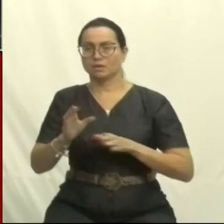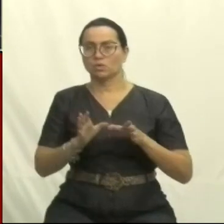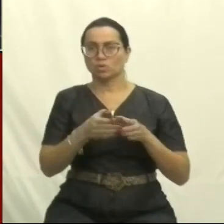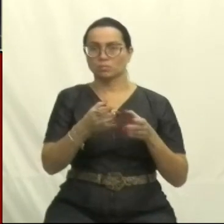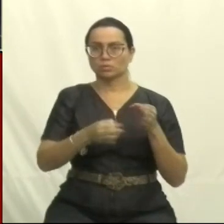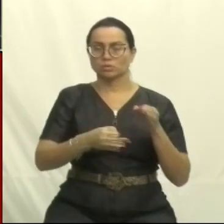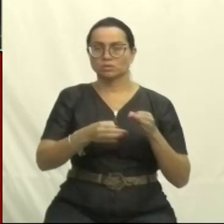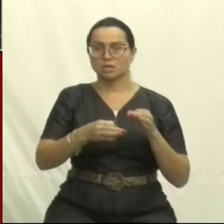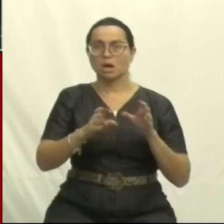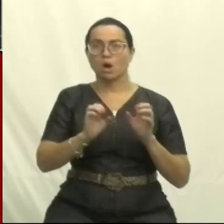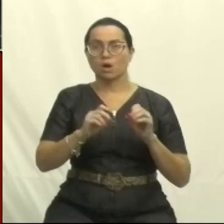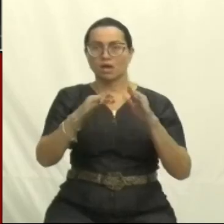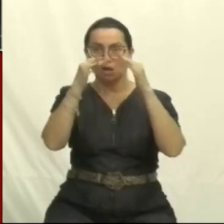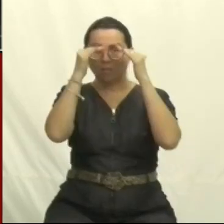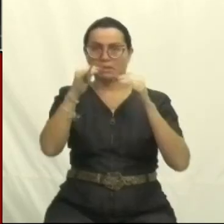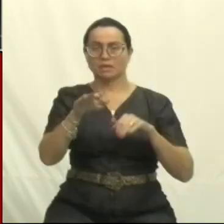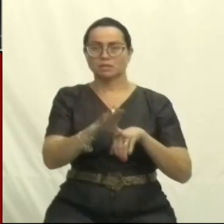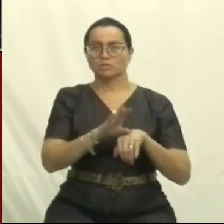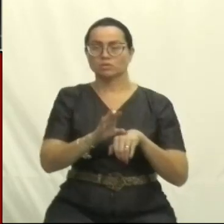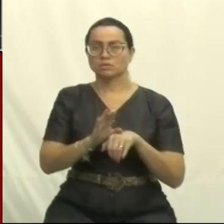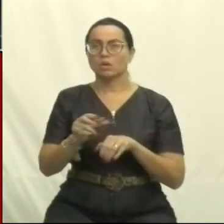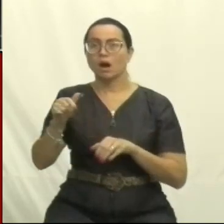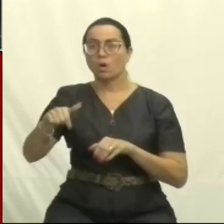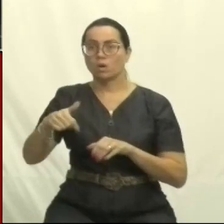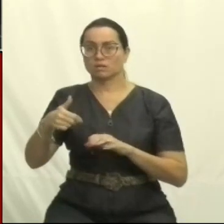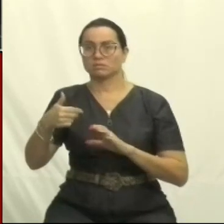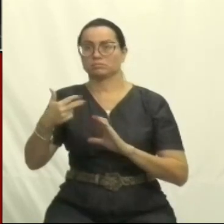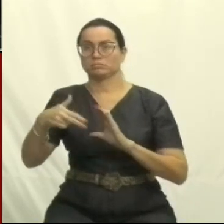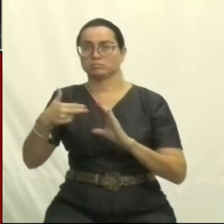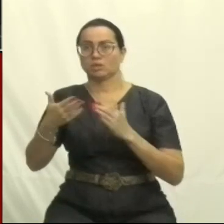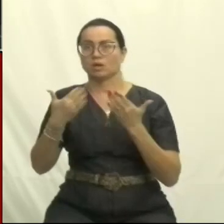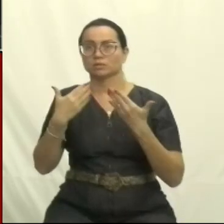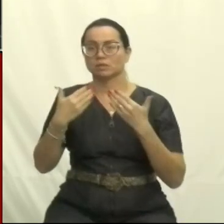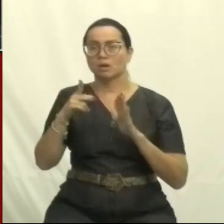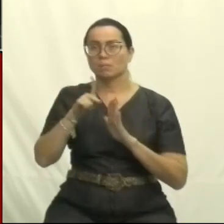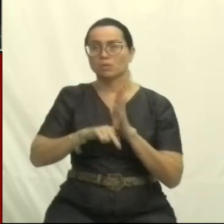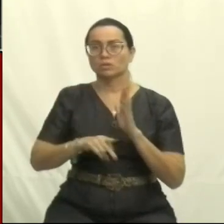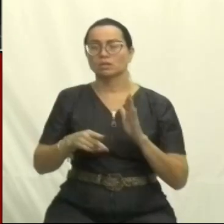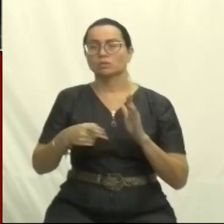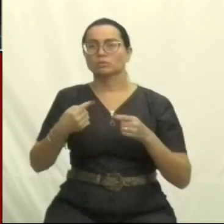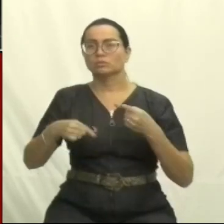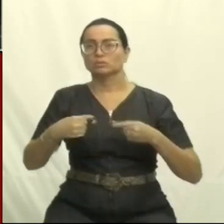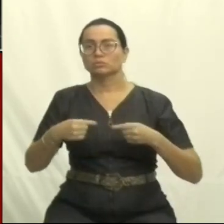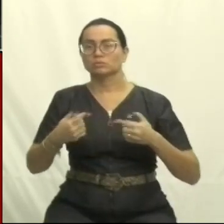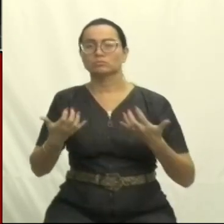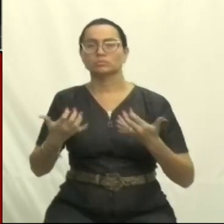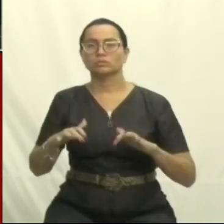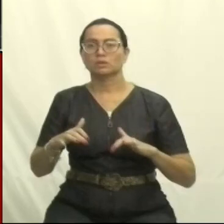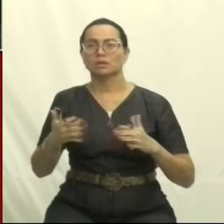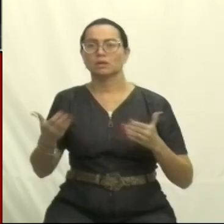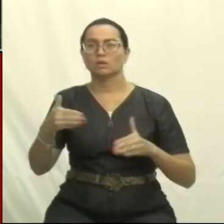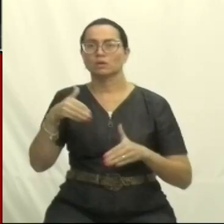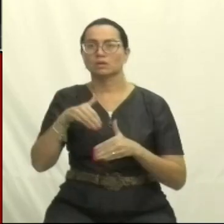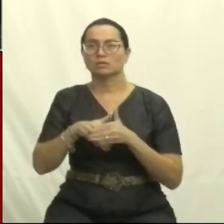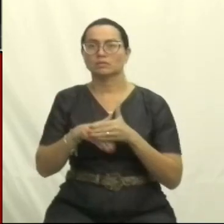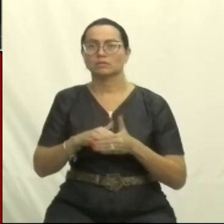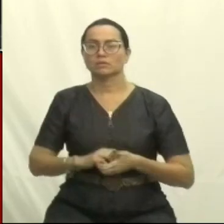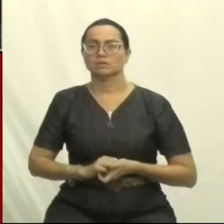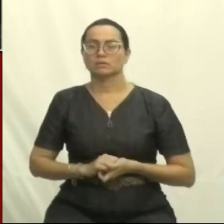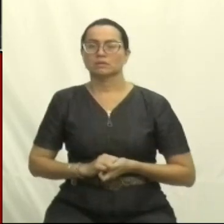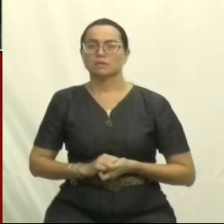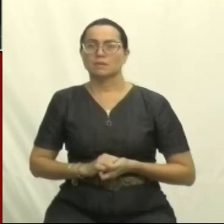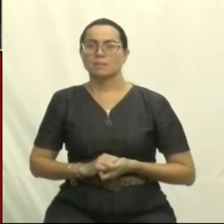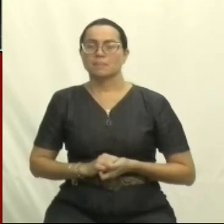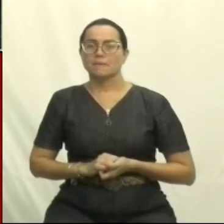constitucionalidade e encaminhou ao plenário. O projeto está em discussão. Não havendo quem queira discutir, o projeto está